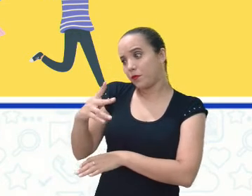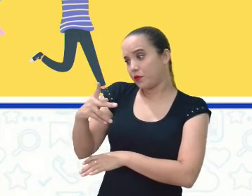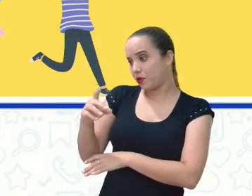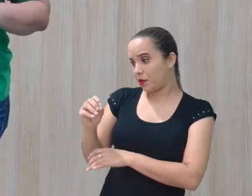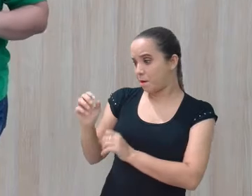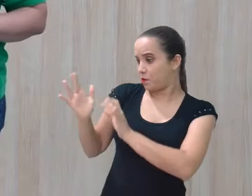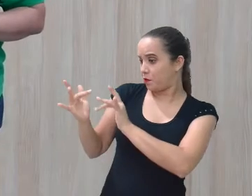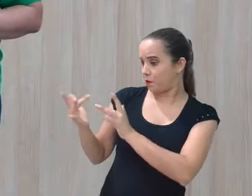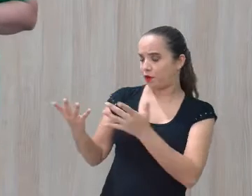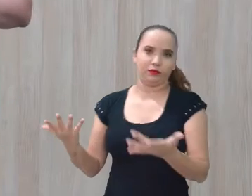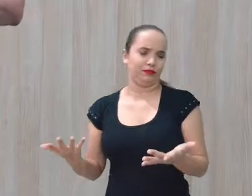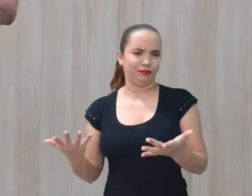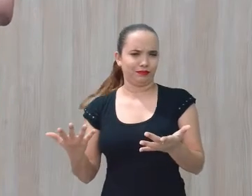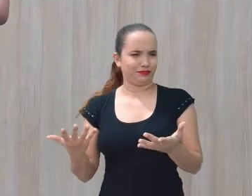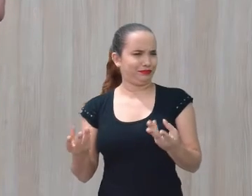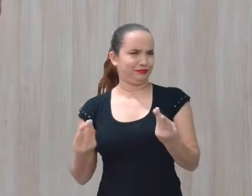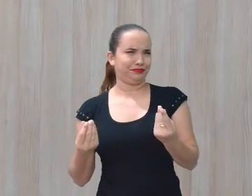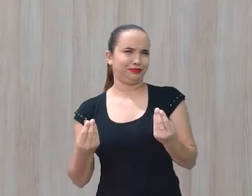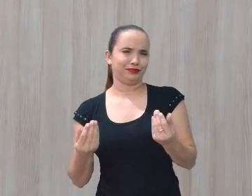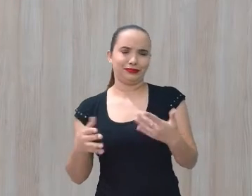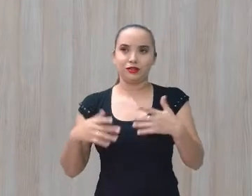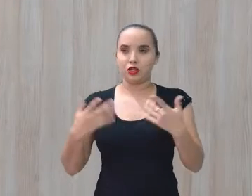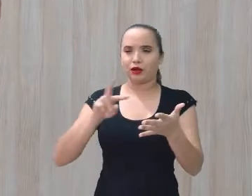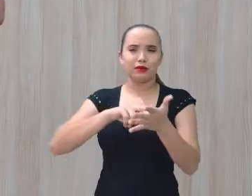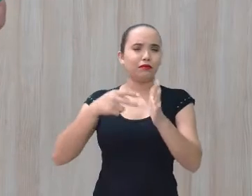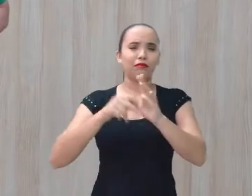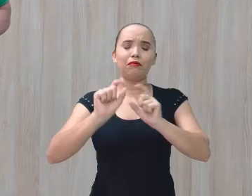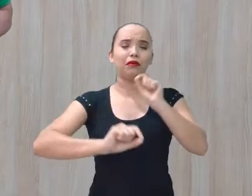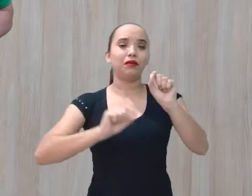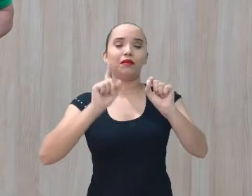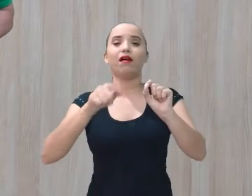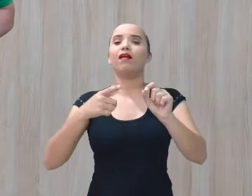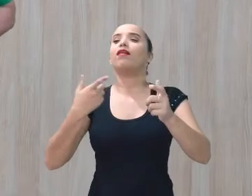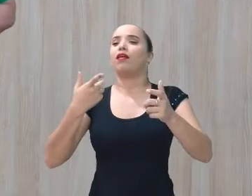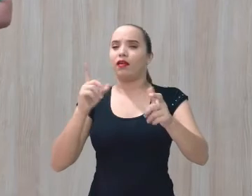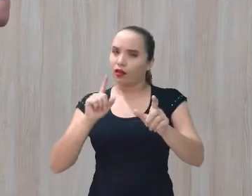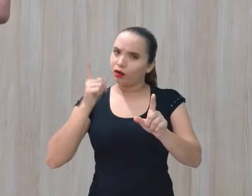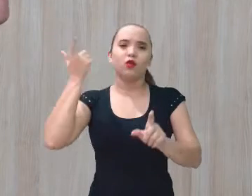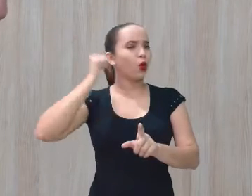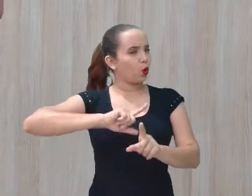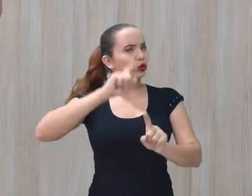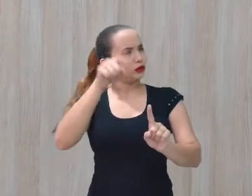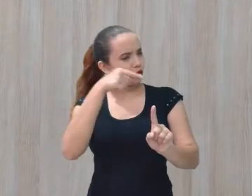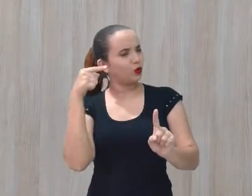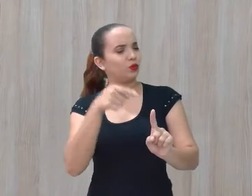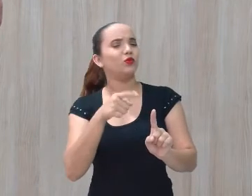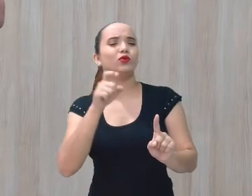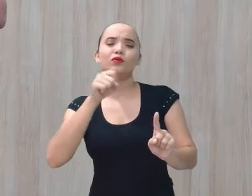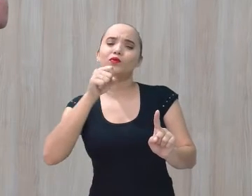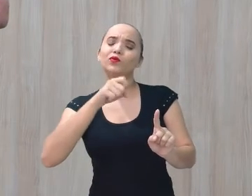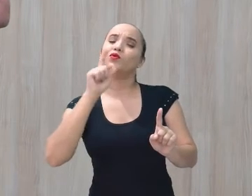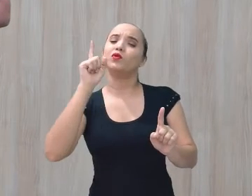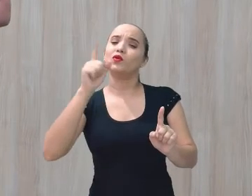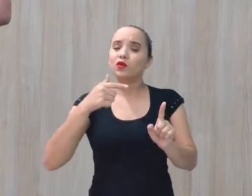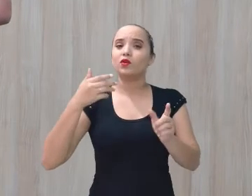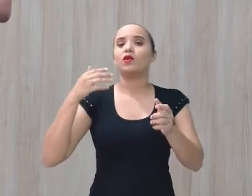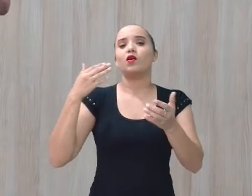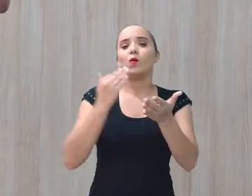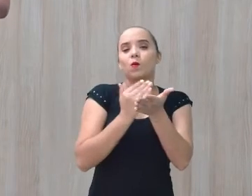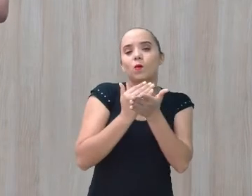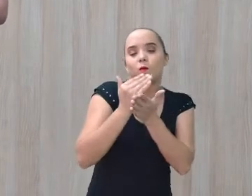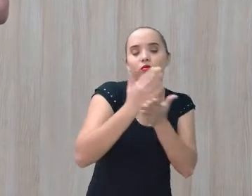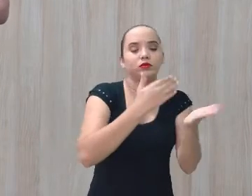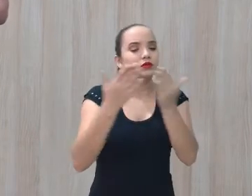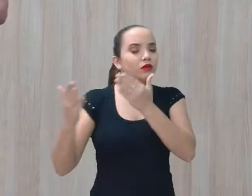era conversar, conquistar a menina e namorando. E aí ele conseguiu seu objetivo.